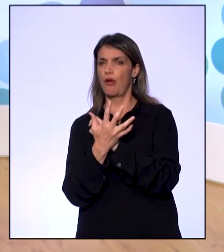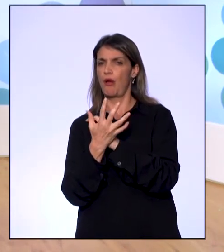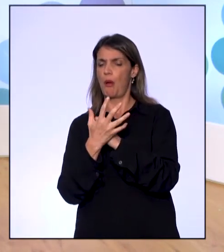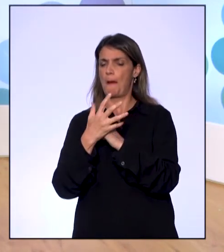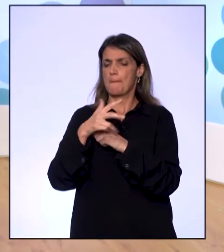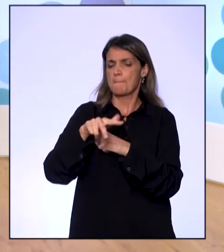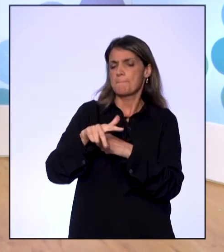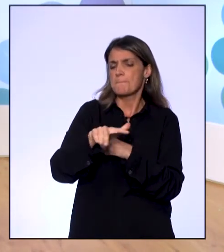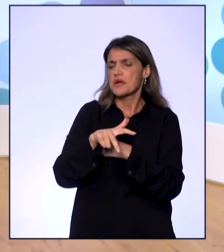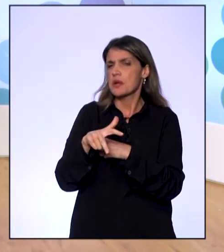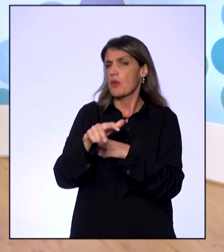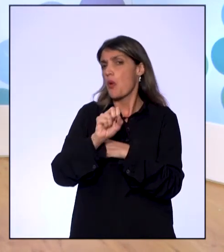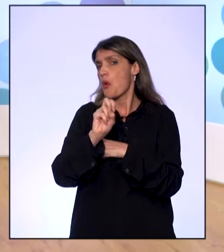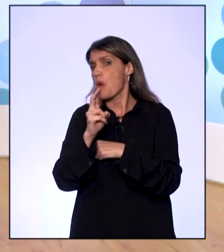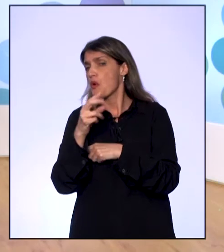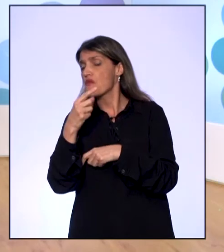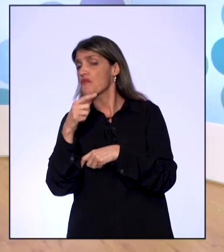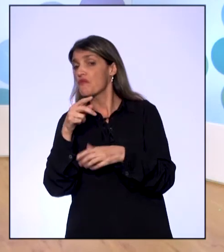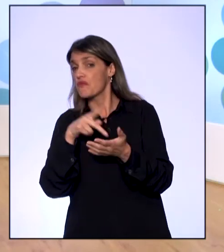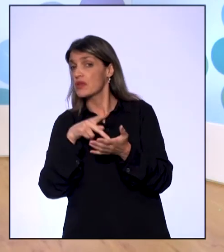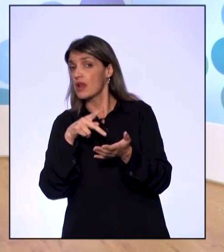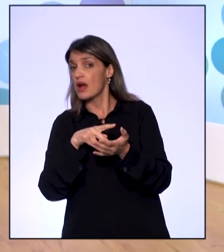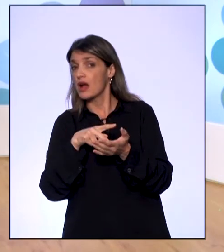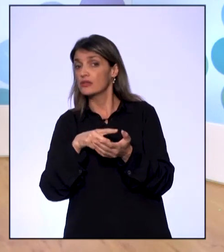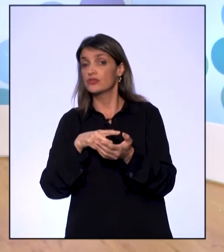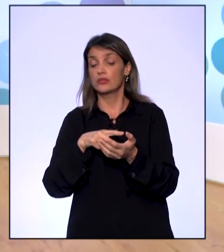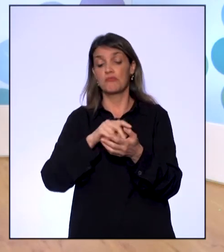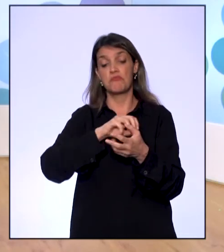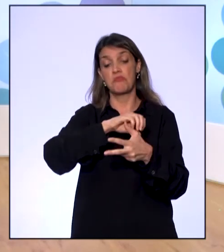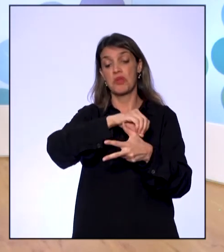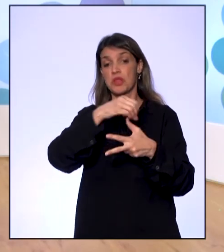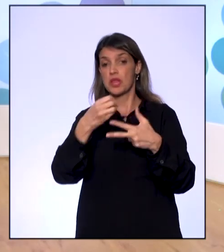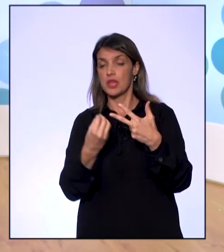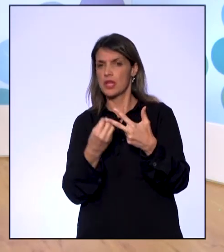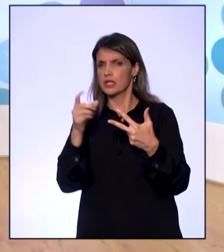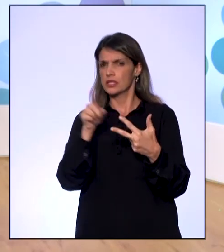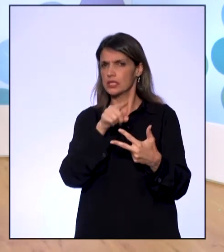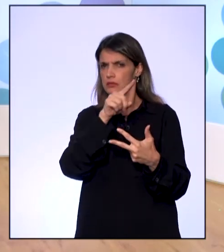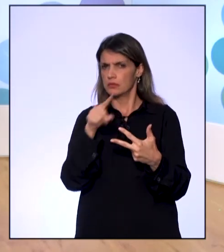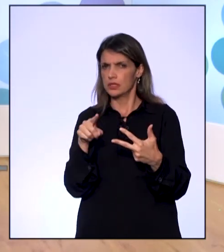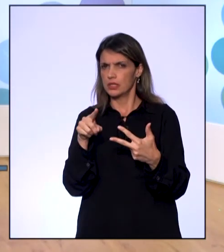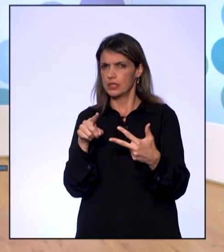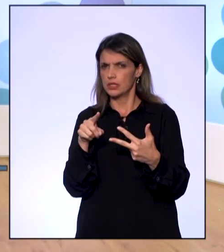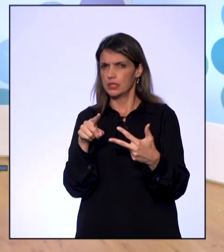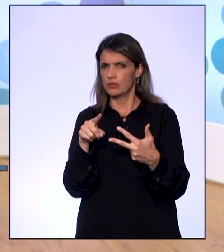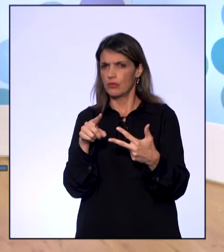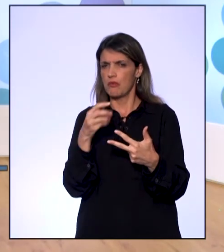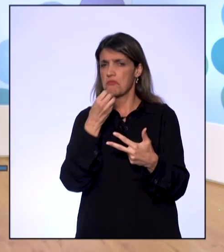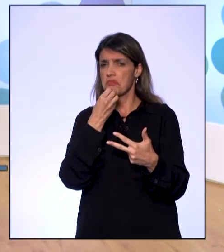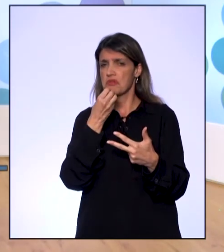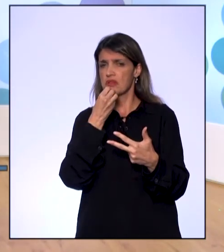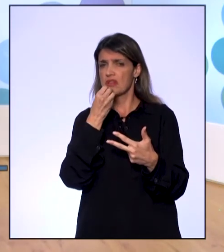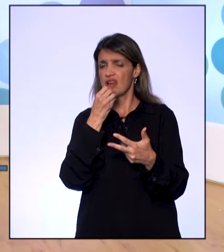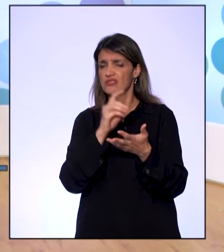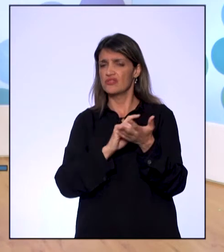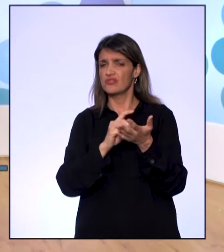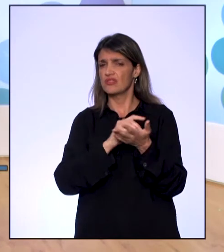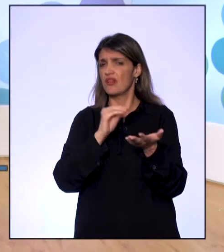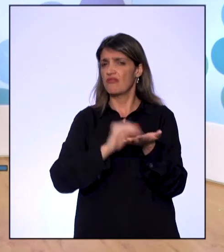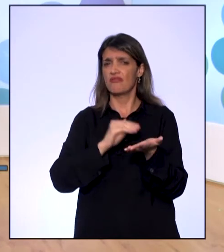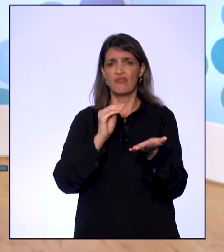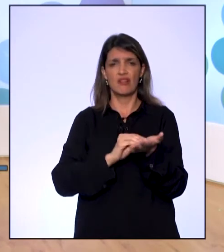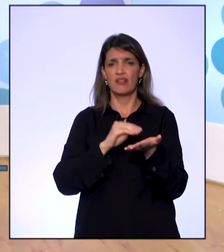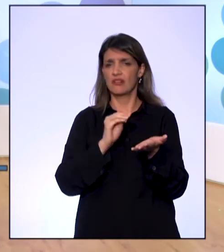verdade? O cancelamento do Enem, né? Falta de oportunidade digital. Também outro